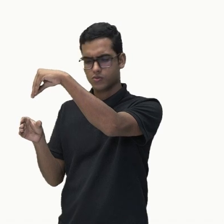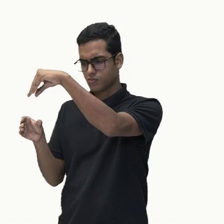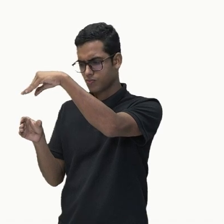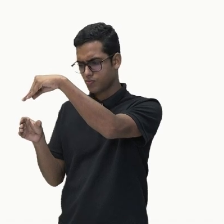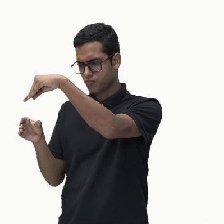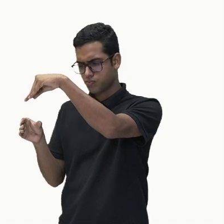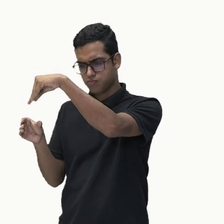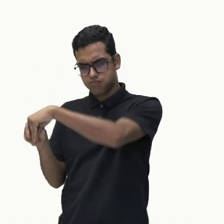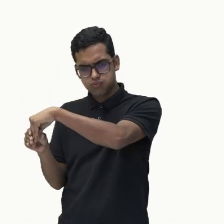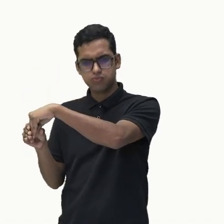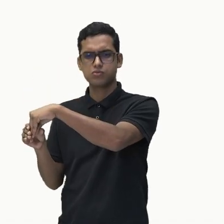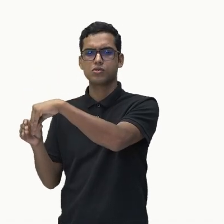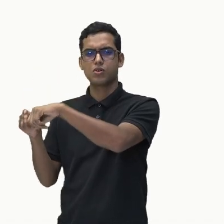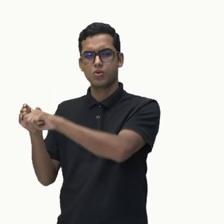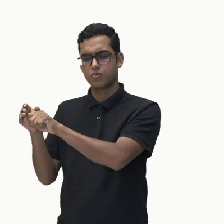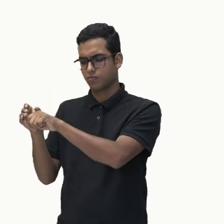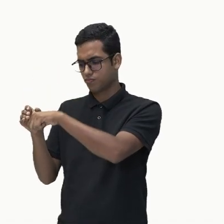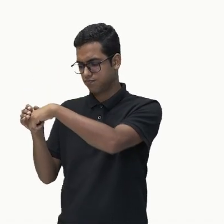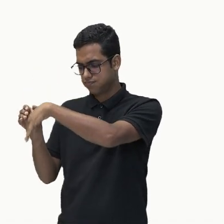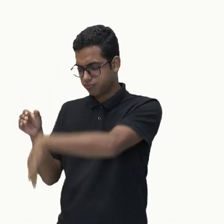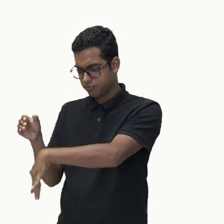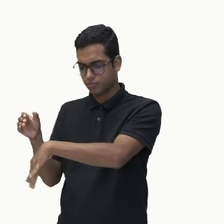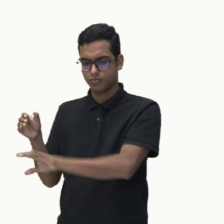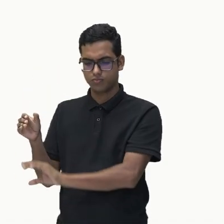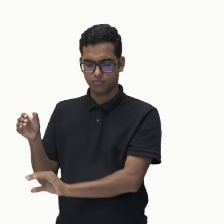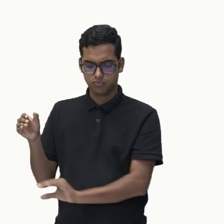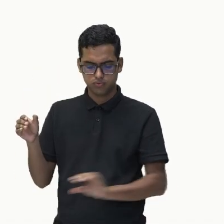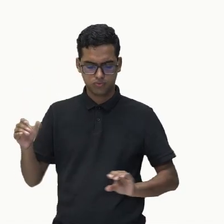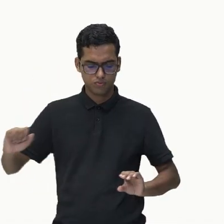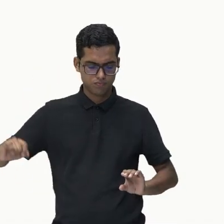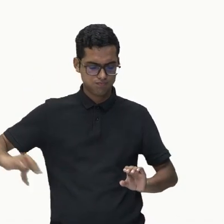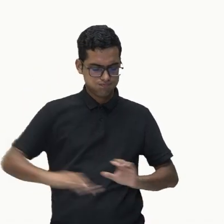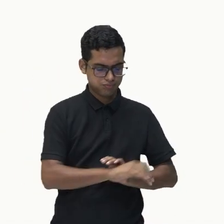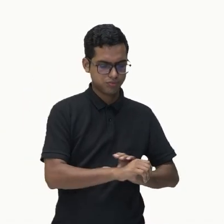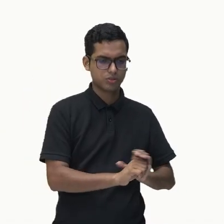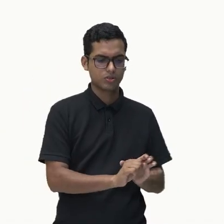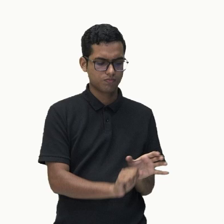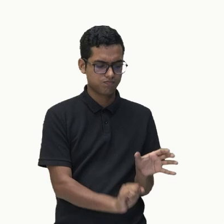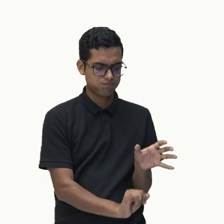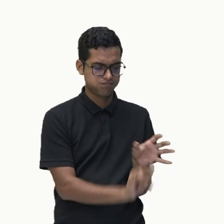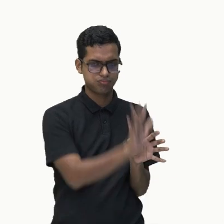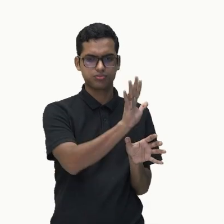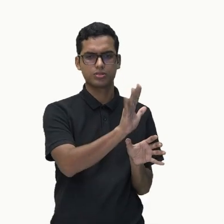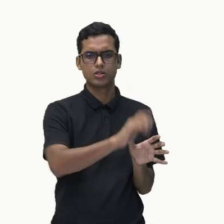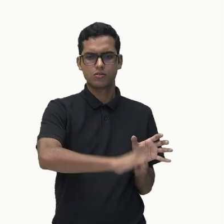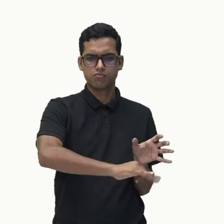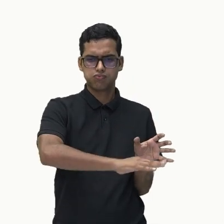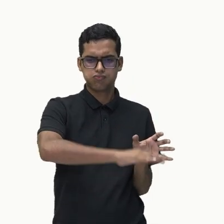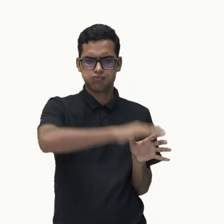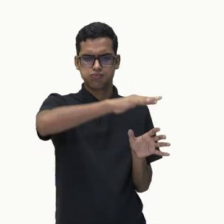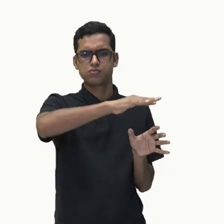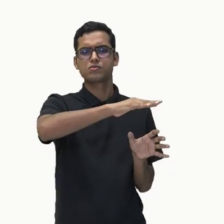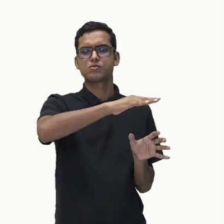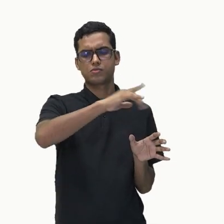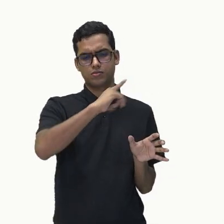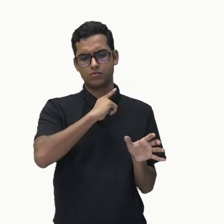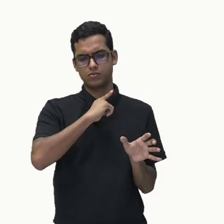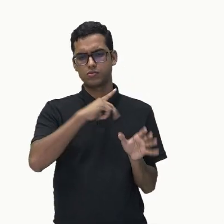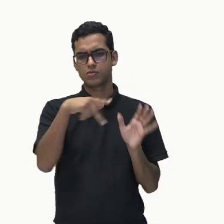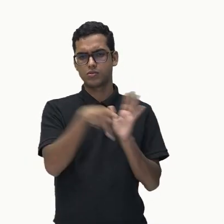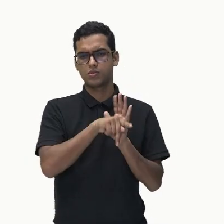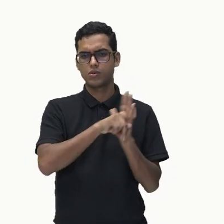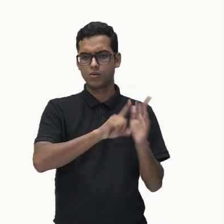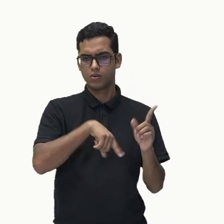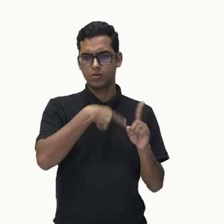sendo transmitida integralmente a todos os pontos do fluido, faz com que o êmbolo maior sofra o mesmo acréscimo